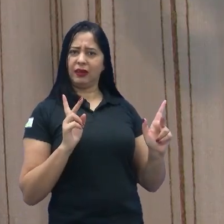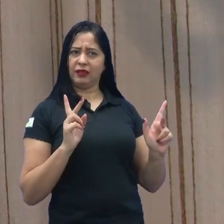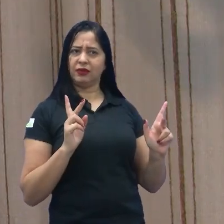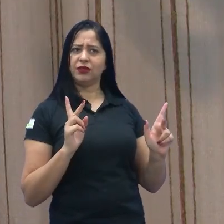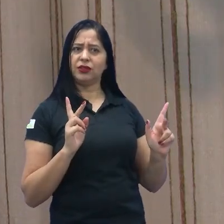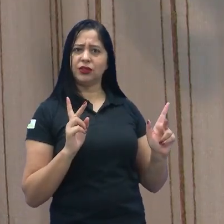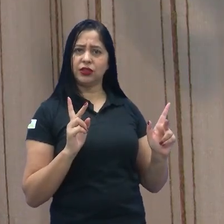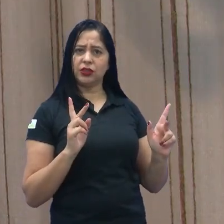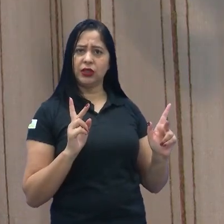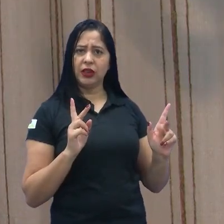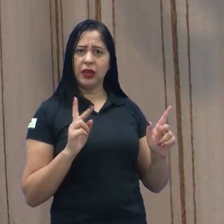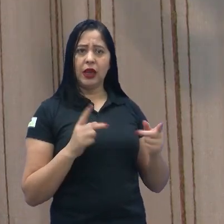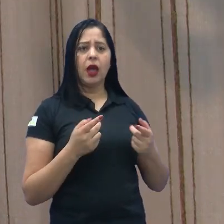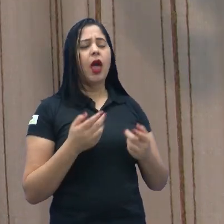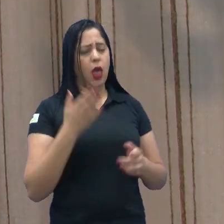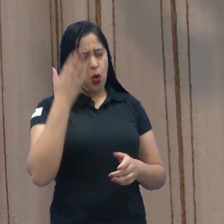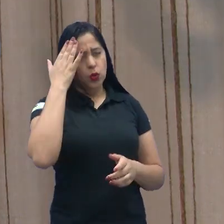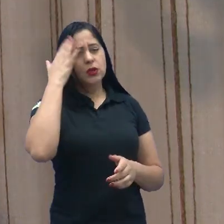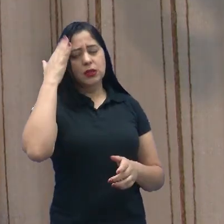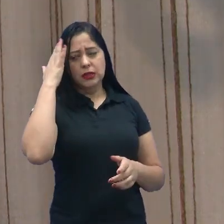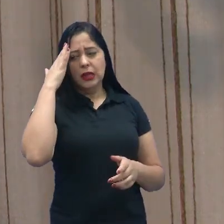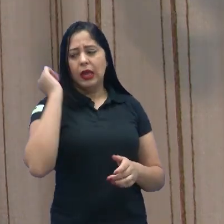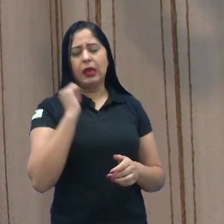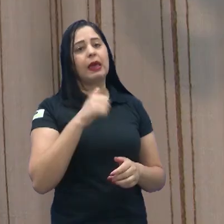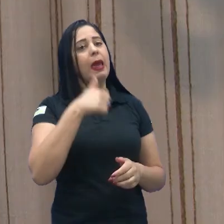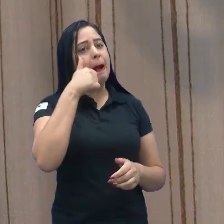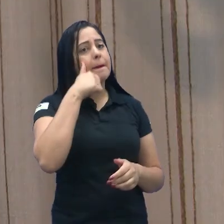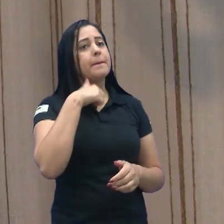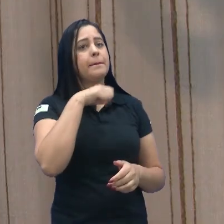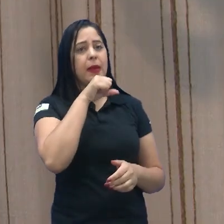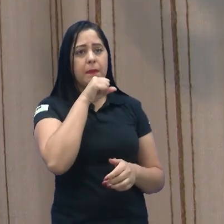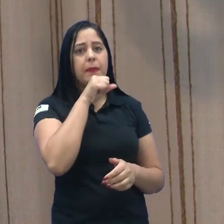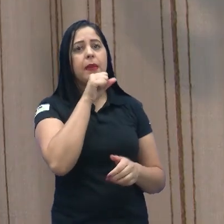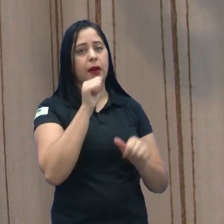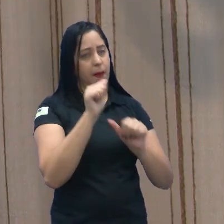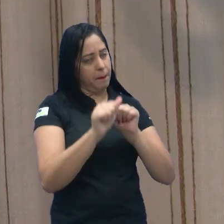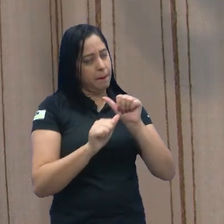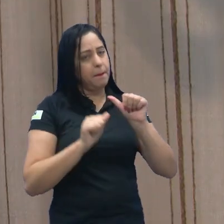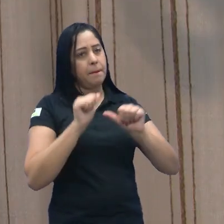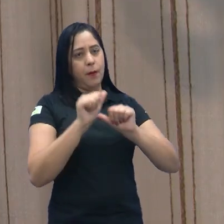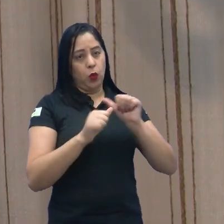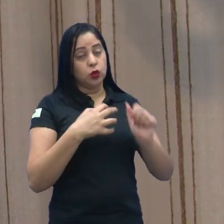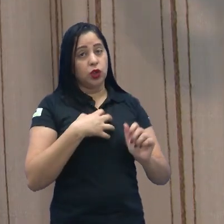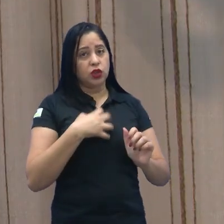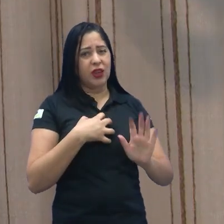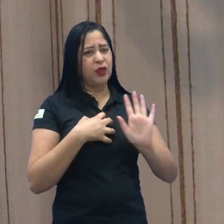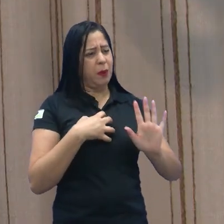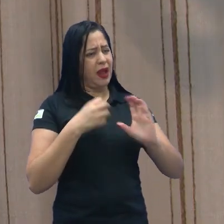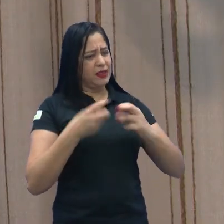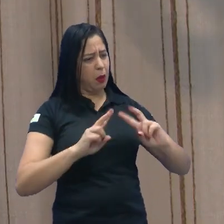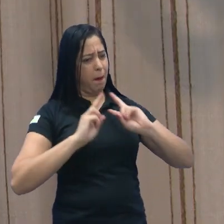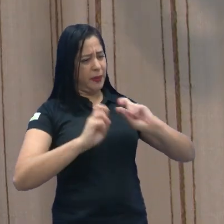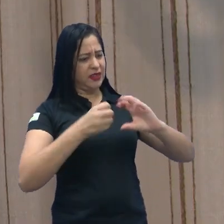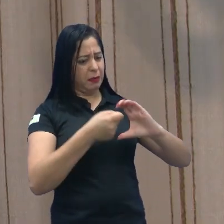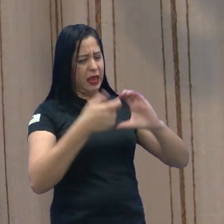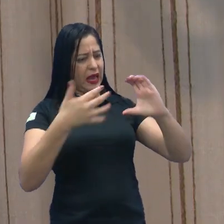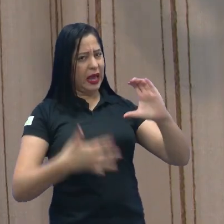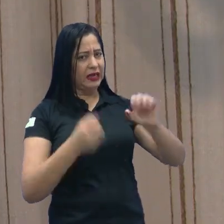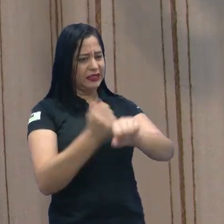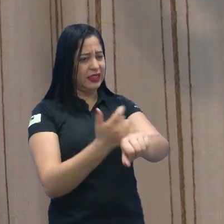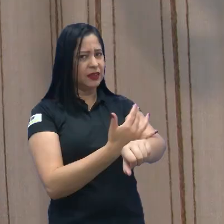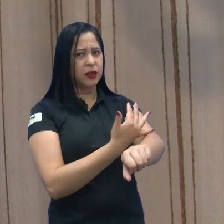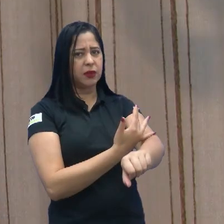mudança que a maternidade traz para nós, eu comecei a perceber características emocionais que